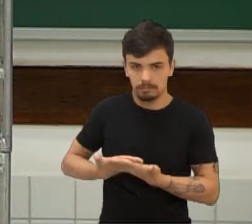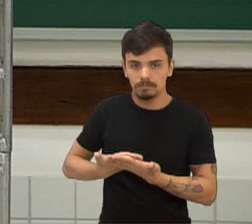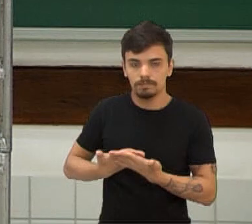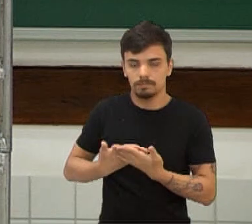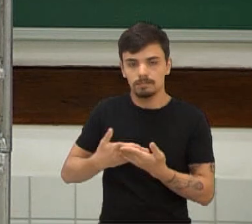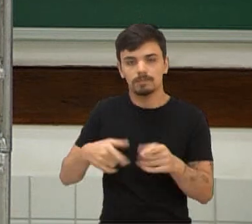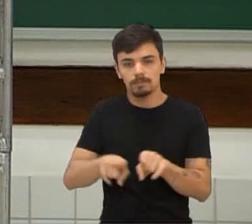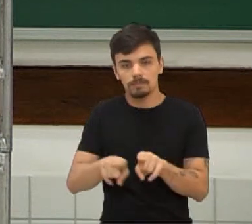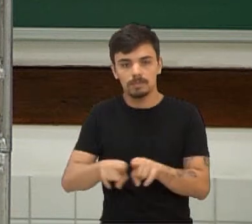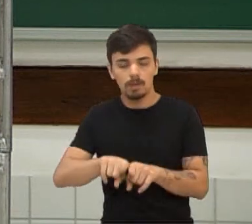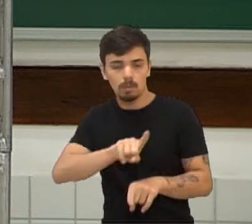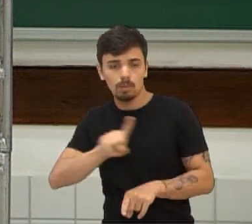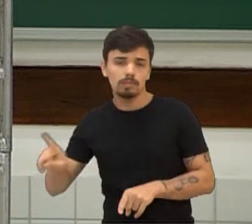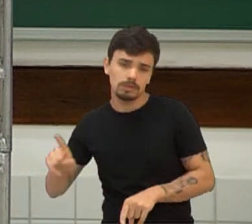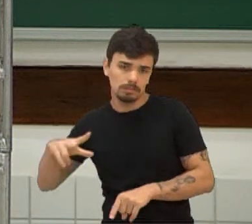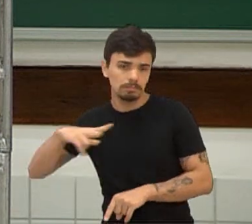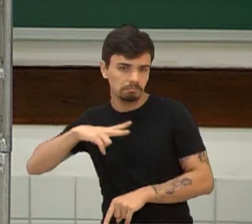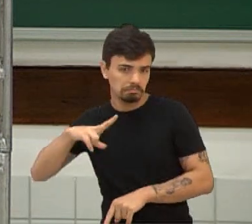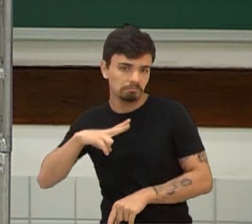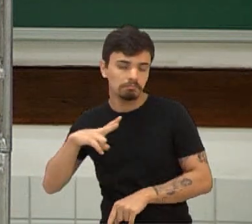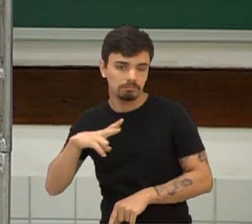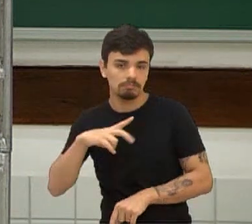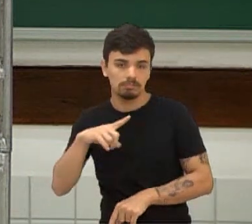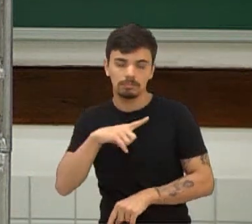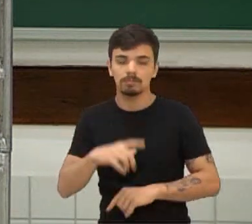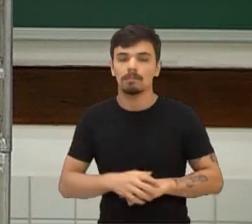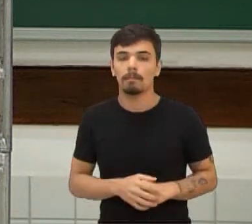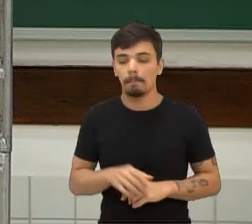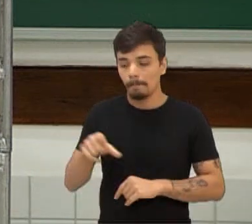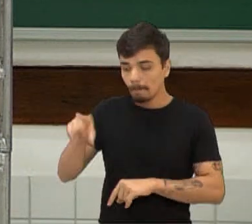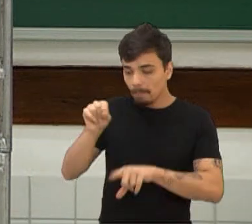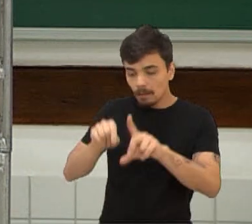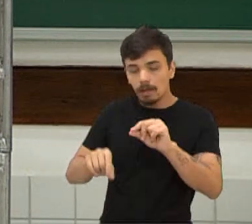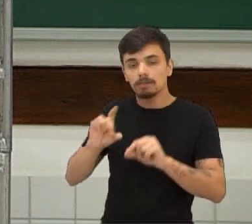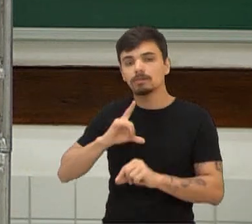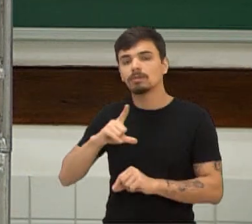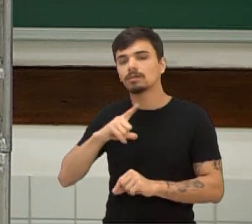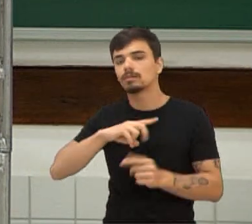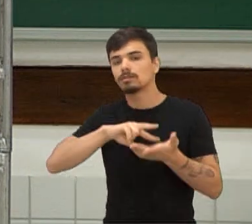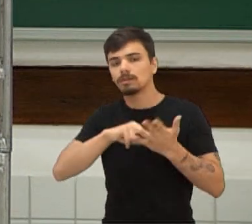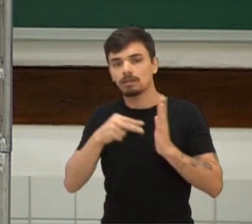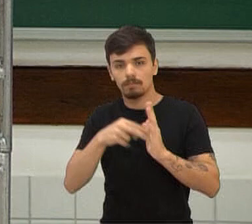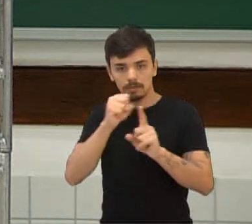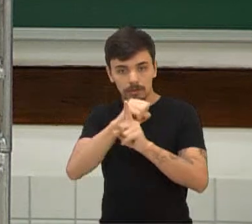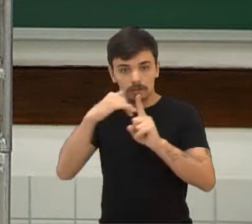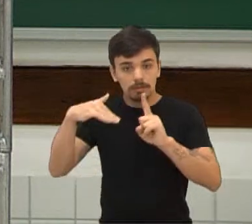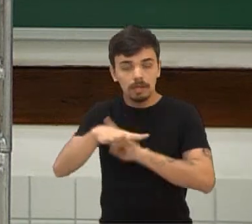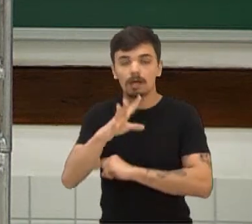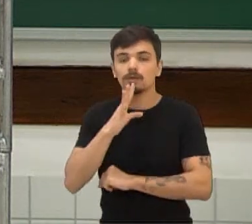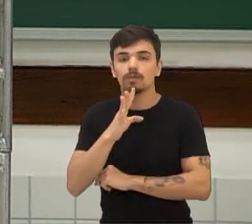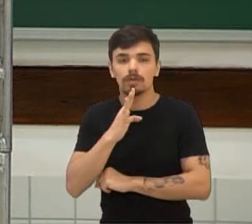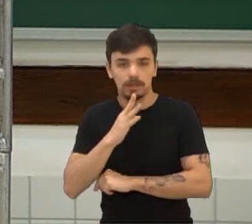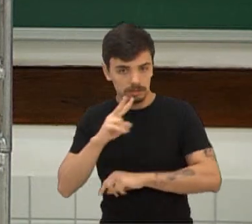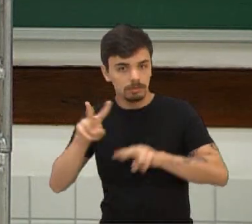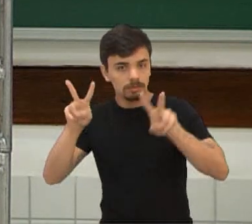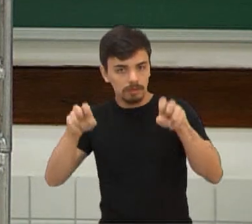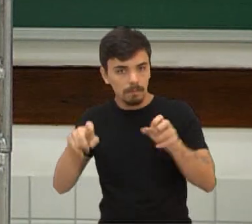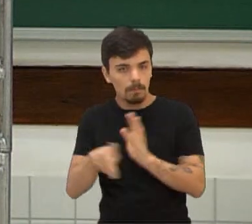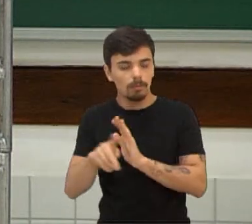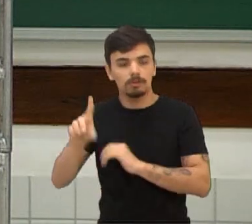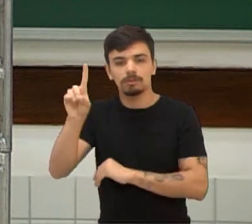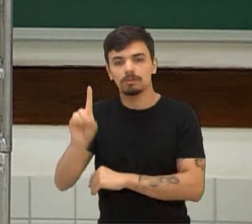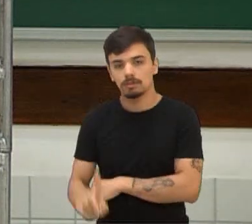opções ou não de crença pessoal. Essas opções, elas só fazem sentido numa sociedade que reconhece isso como um